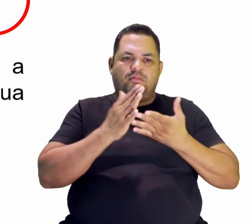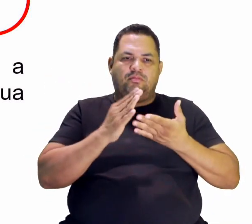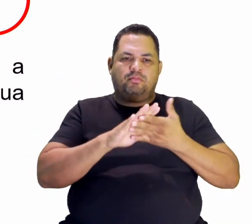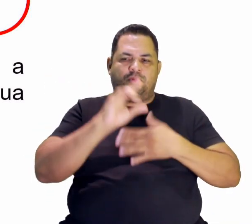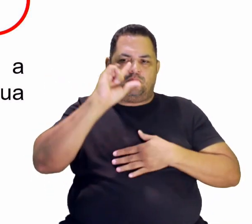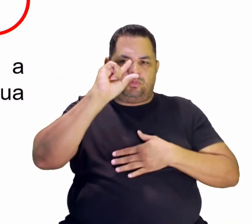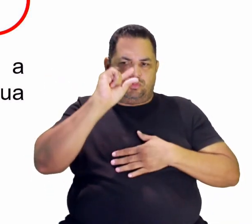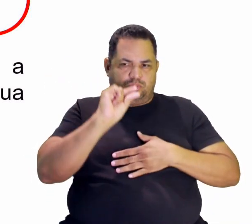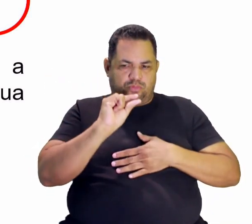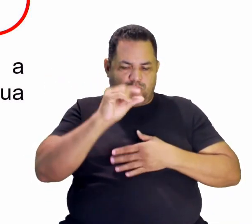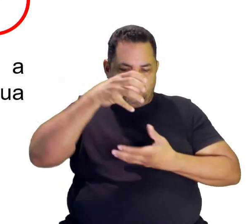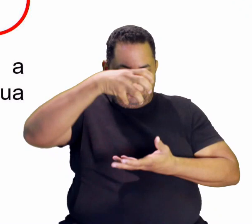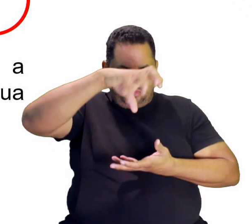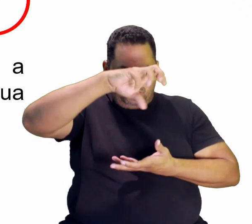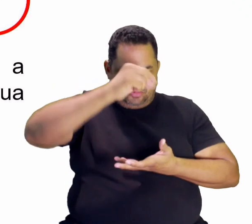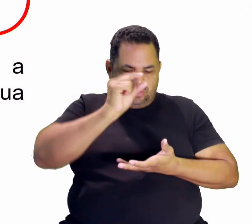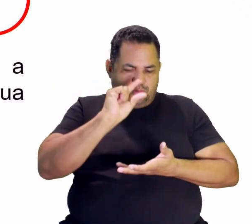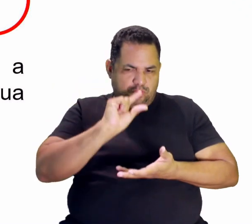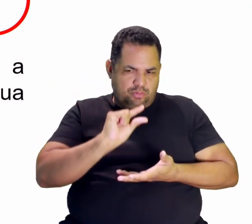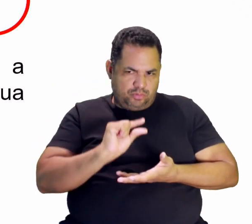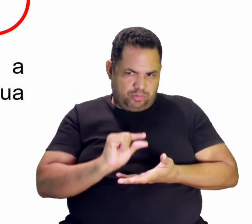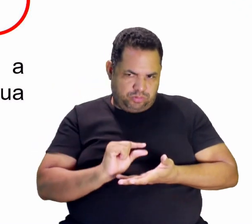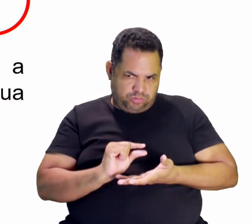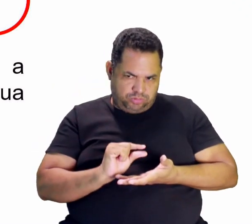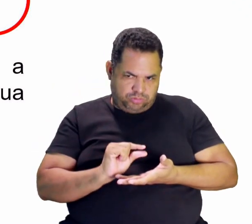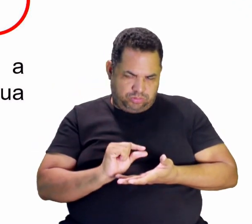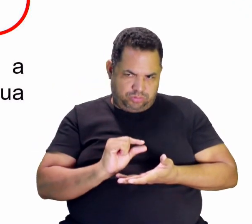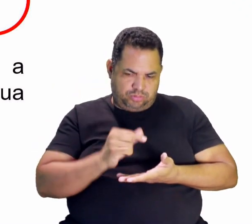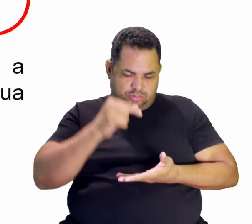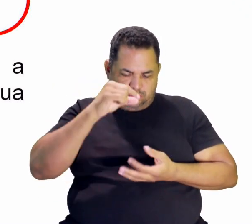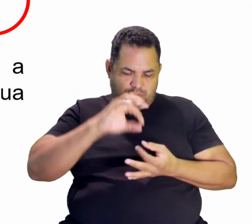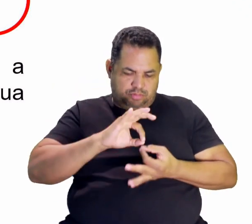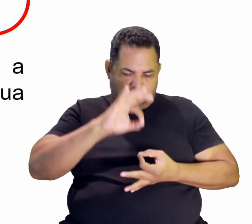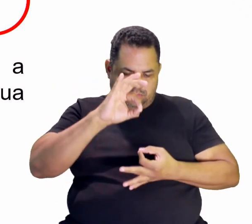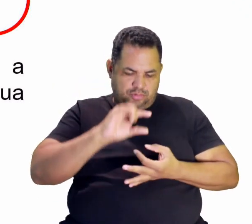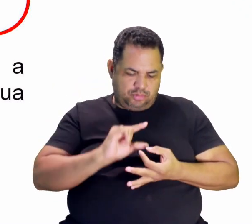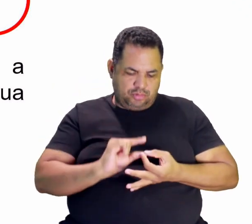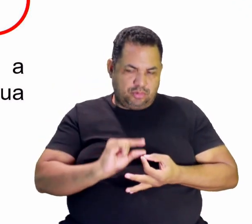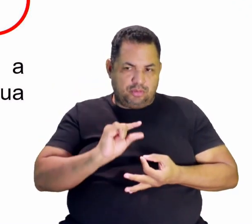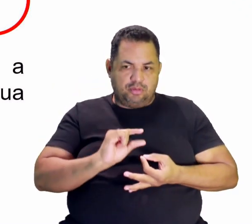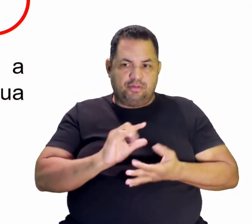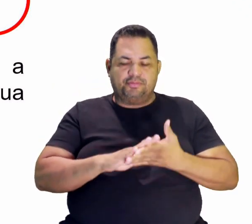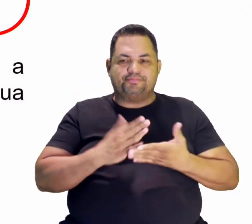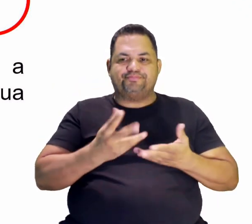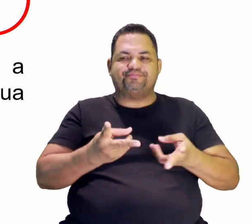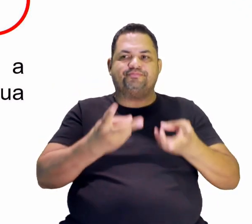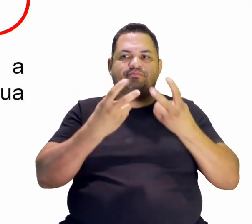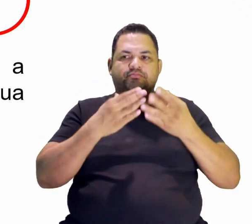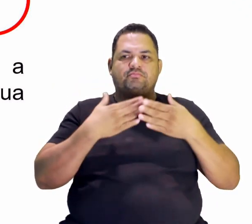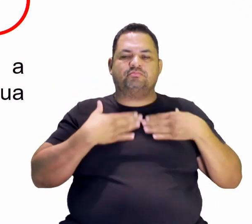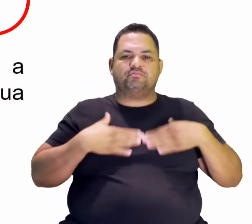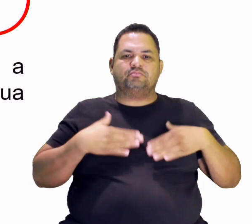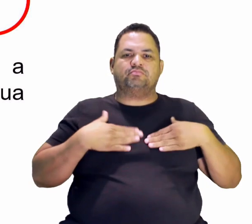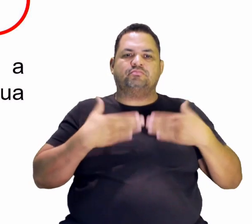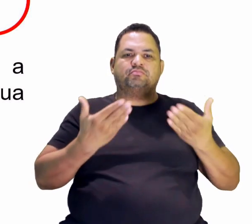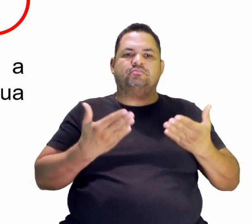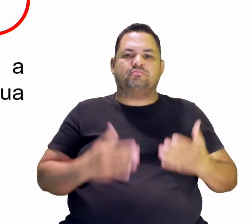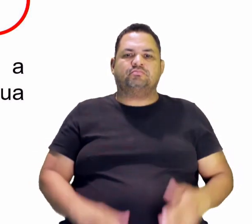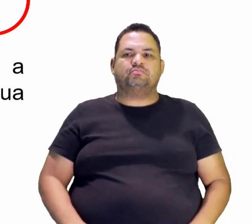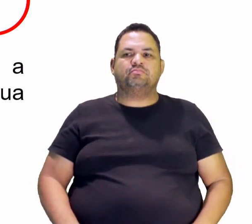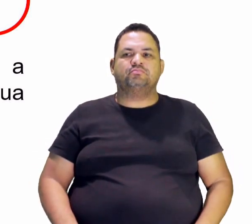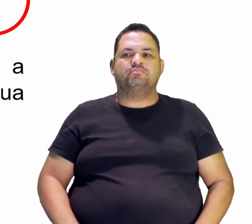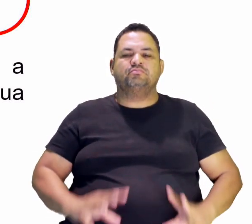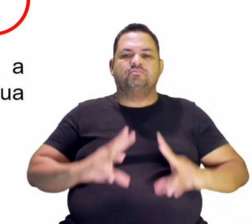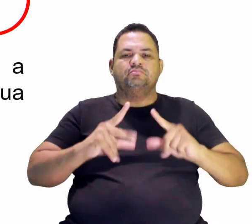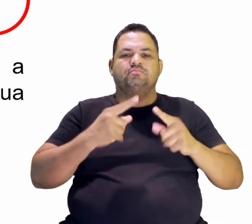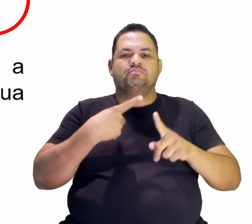sendo menor na parte de baixo. Então a gente percebe isso de maneira bem tranquila, tá? Isso